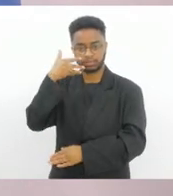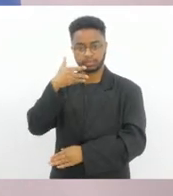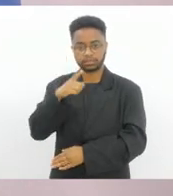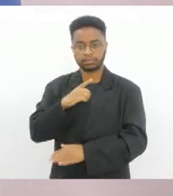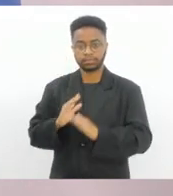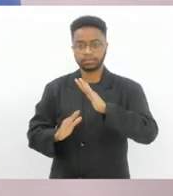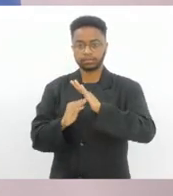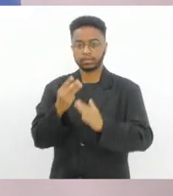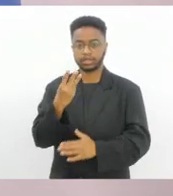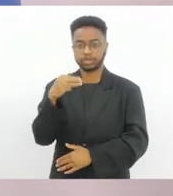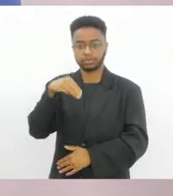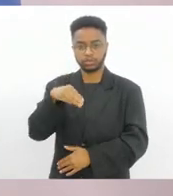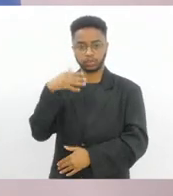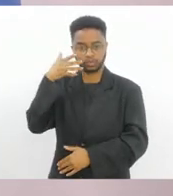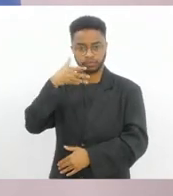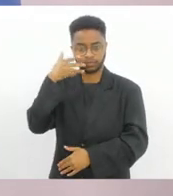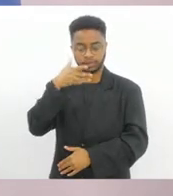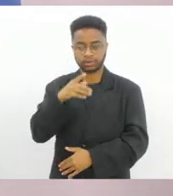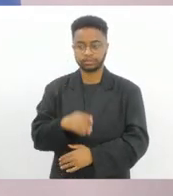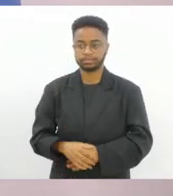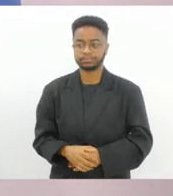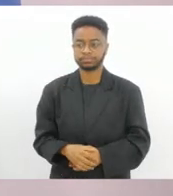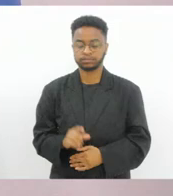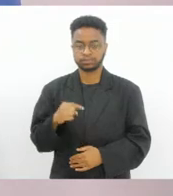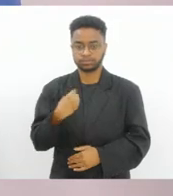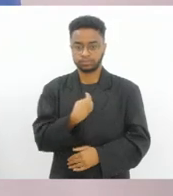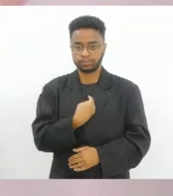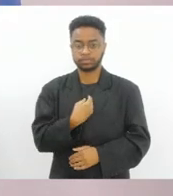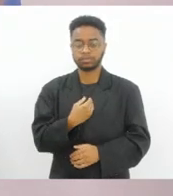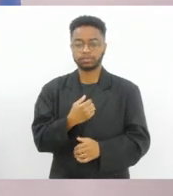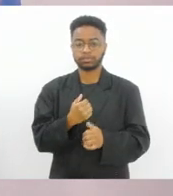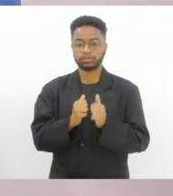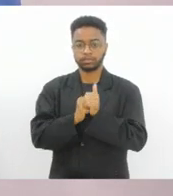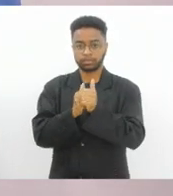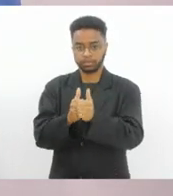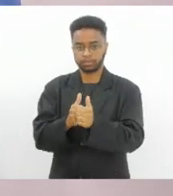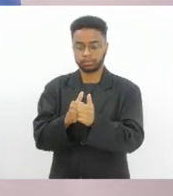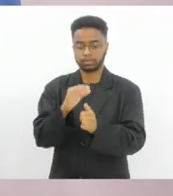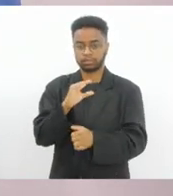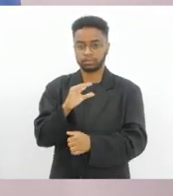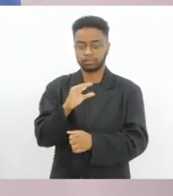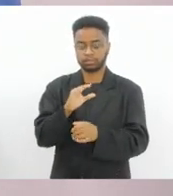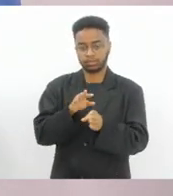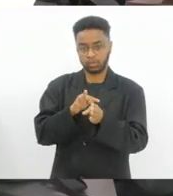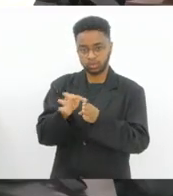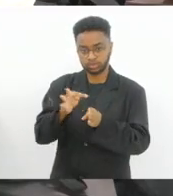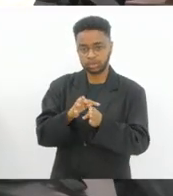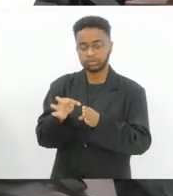tem 3 minutos. Nós acompanhamos o Conselho Tutelar de maneira muito concreta